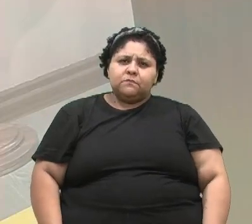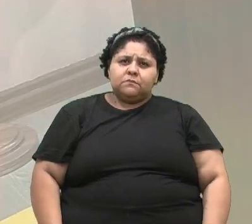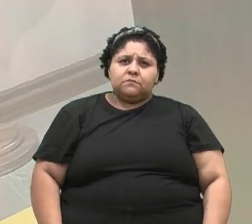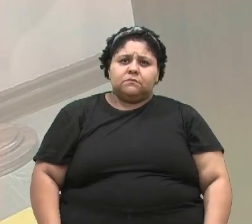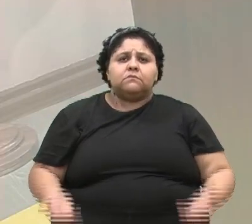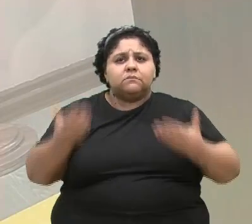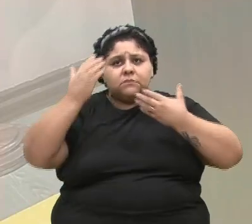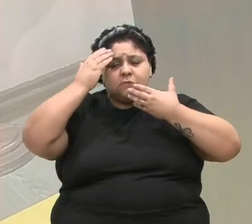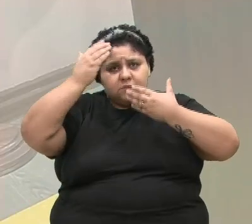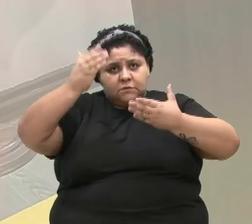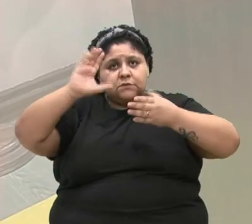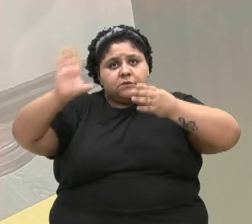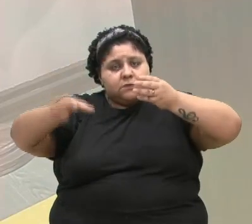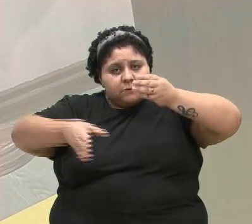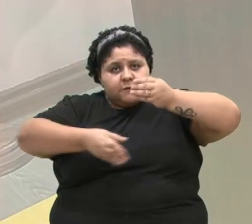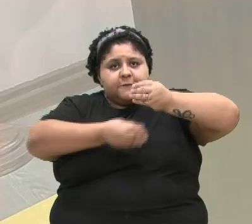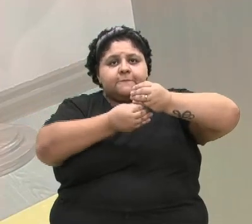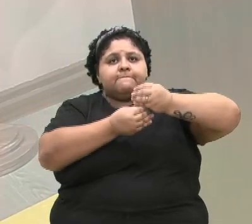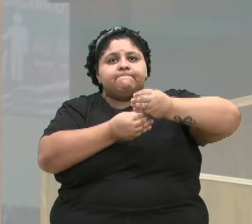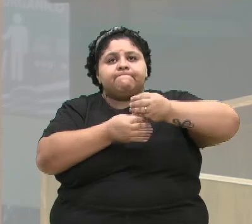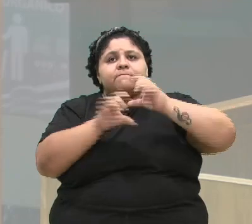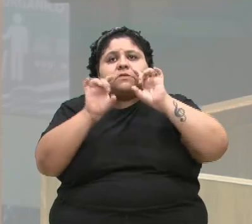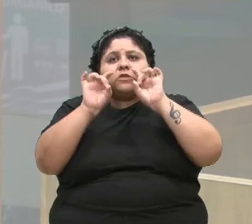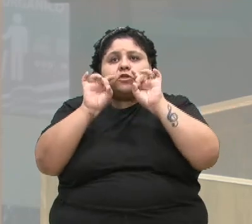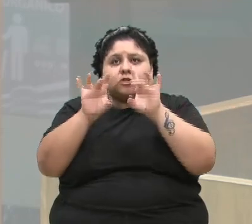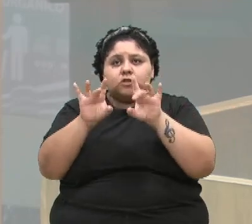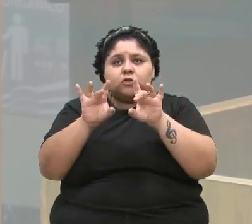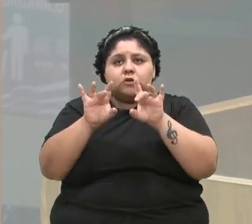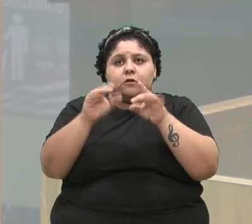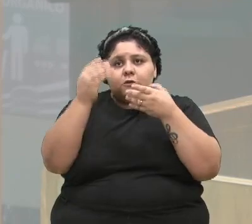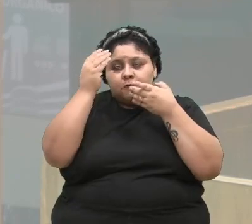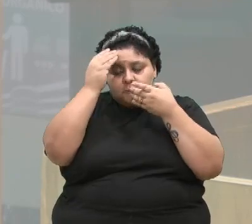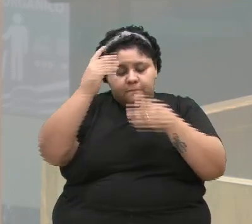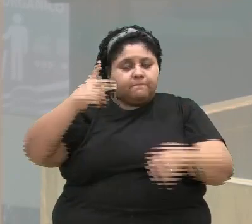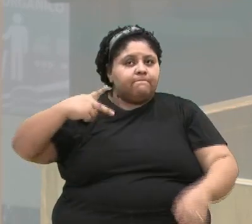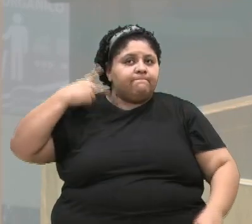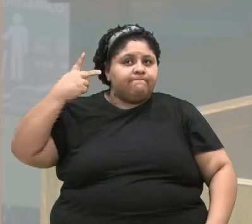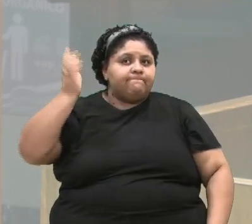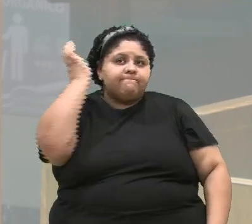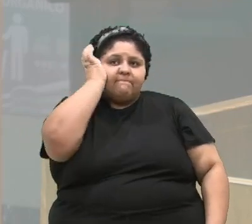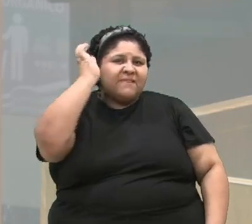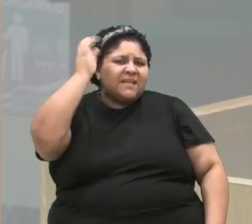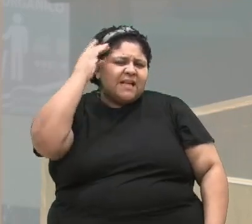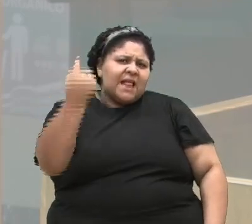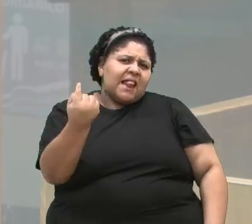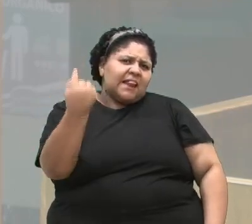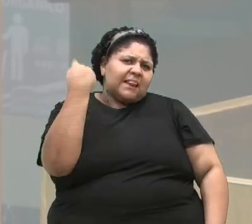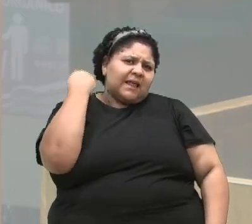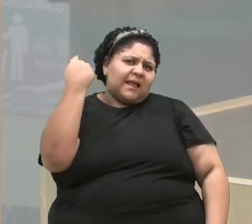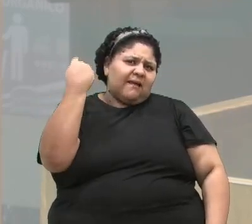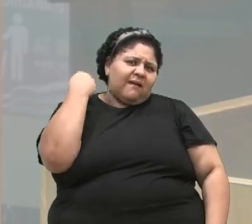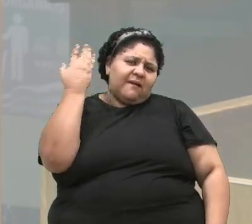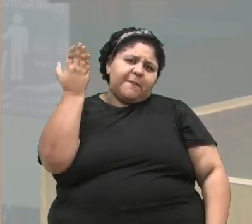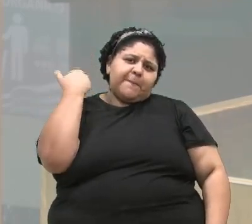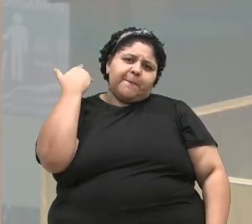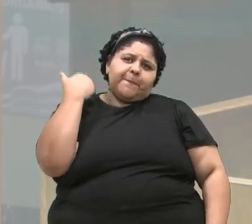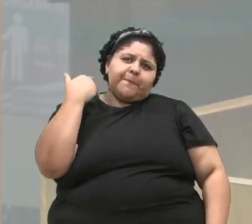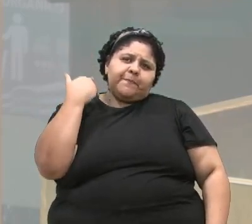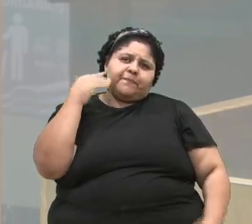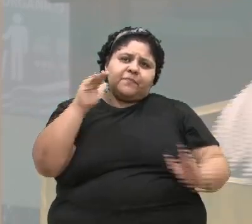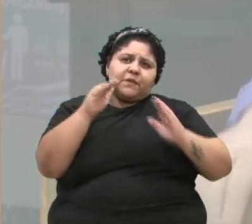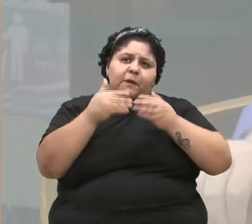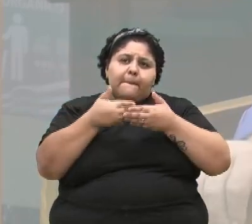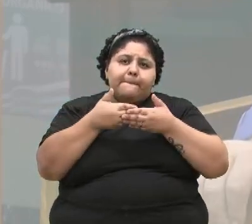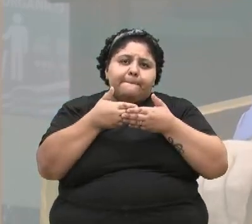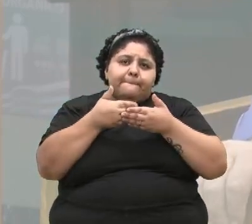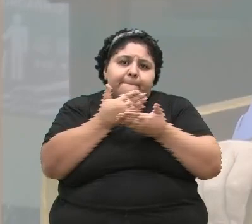Agradeço pela parte. E só quero também agradecer ao vereador Felipe, porque lá atrás, quando a gente estava disposto a colocar a